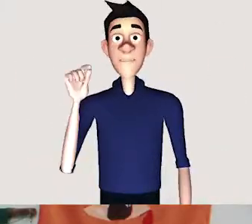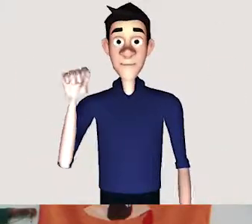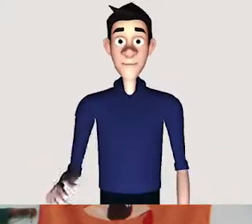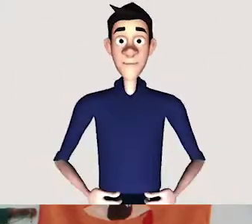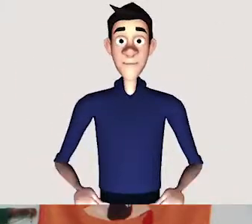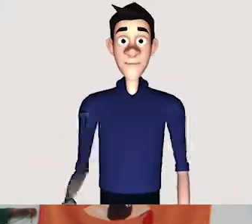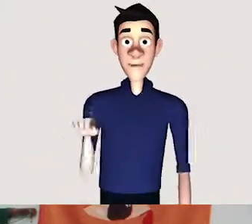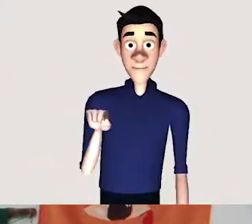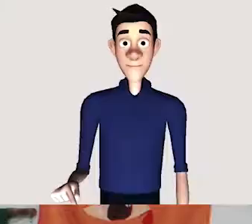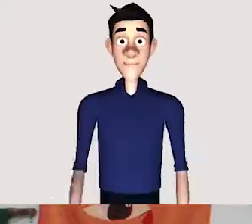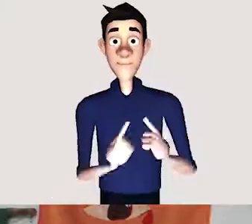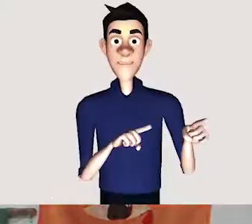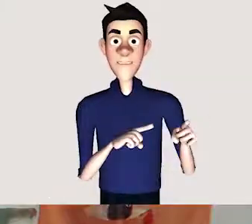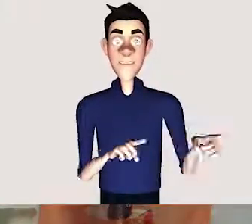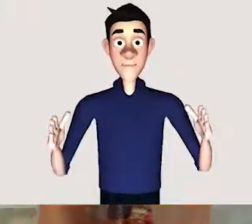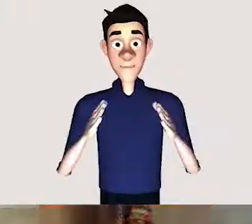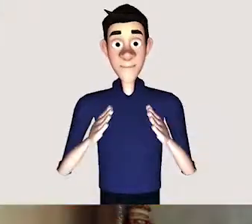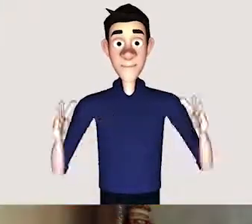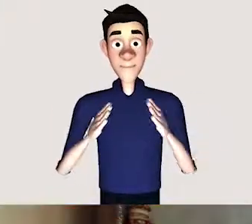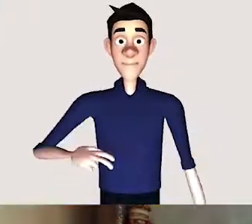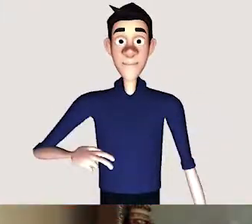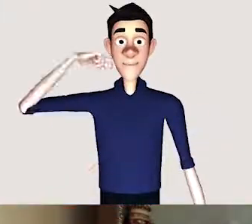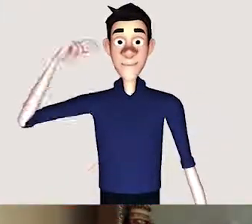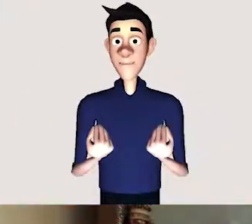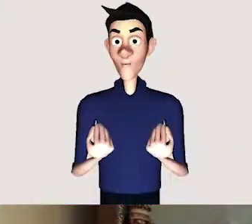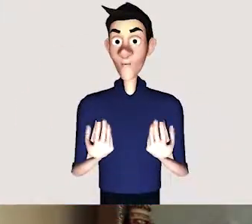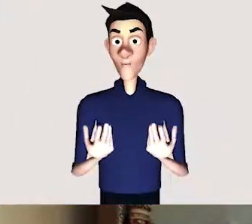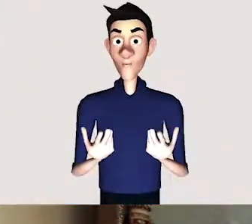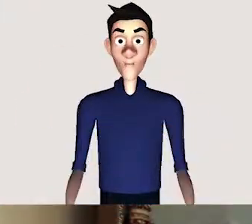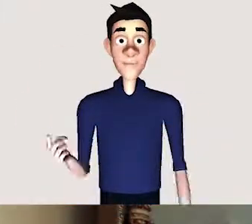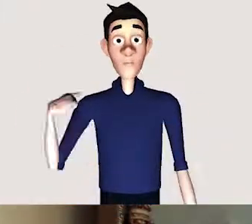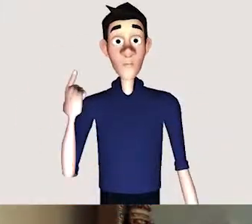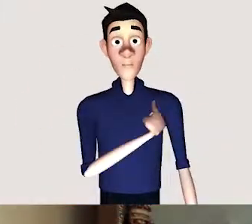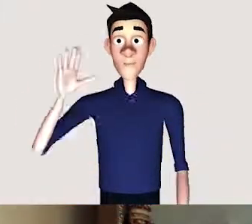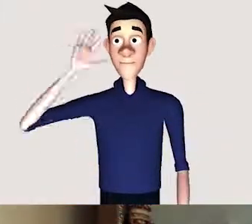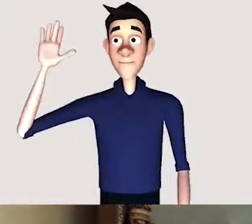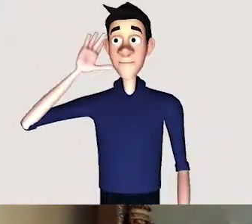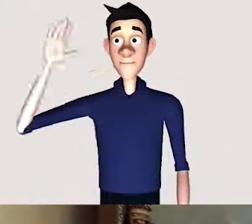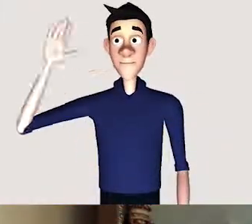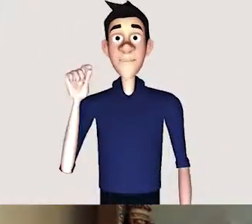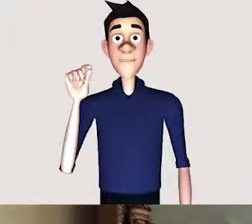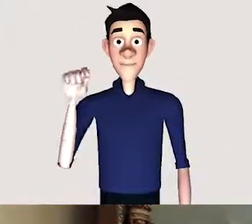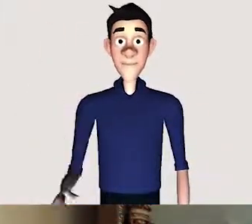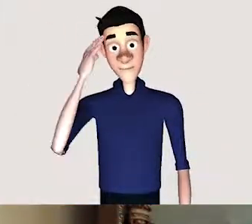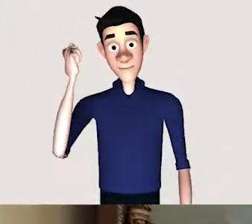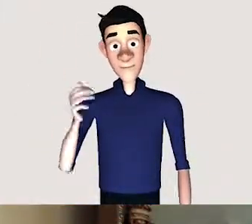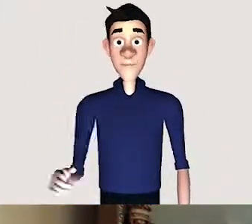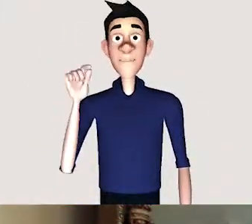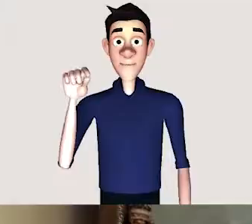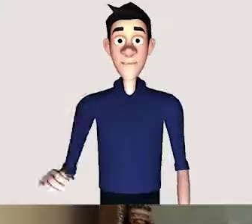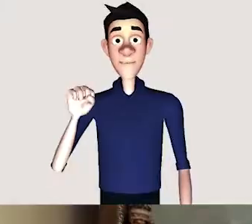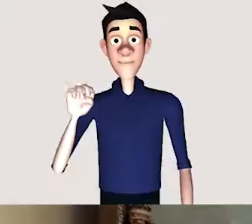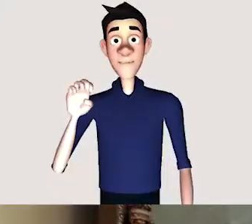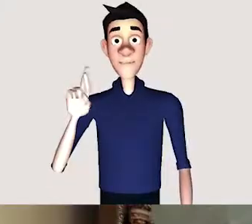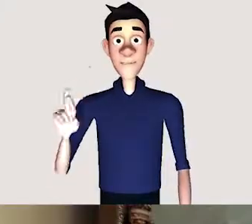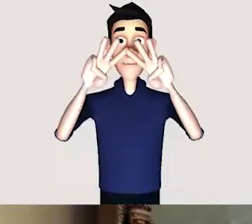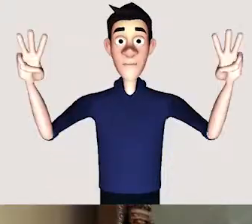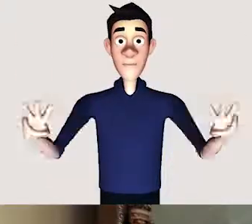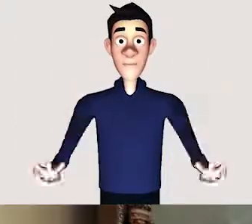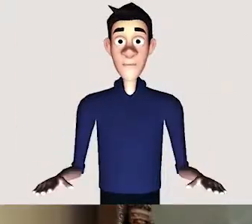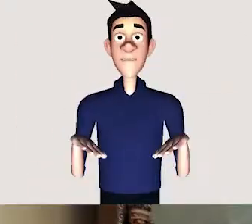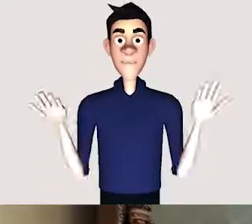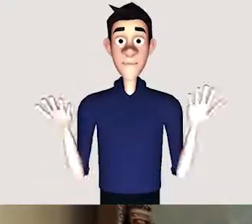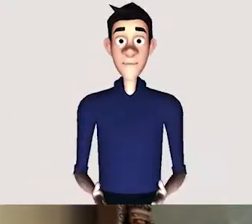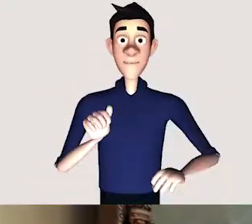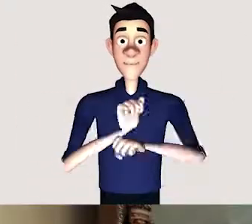de nós imaginamos que sabemos o que é museu, mas quando paramos para pensar e examinar com